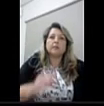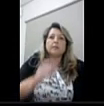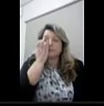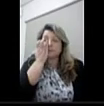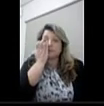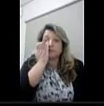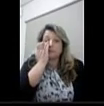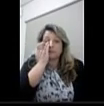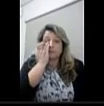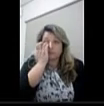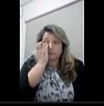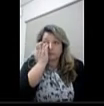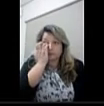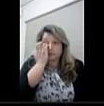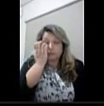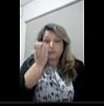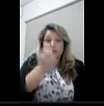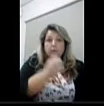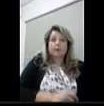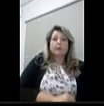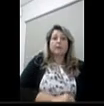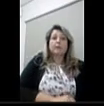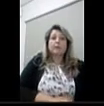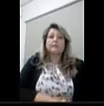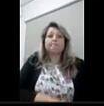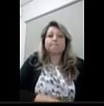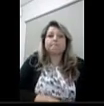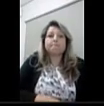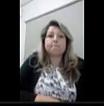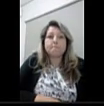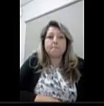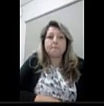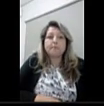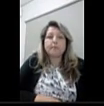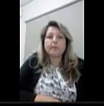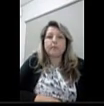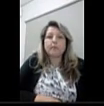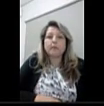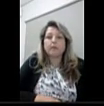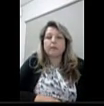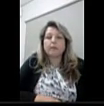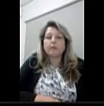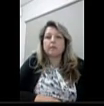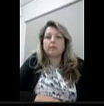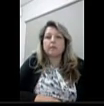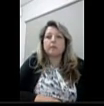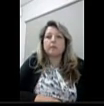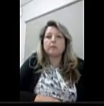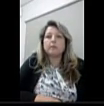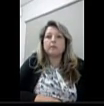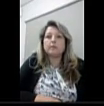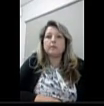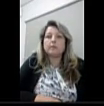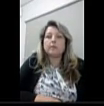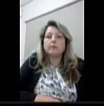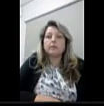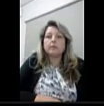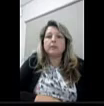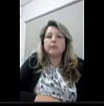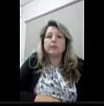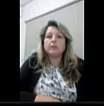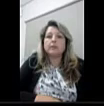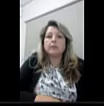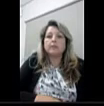segmentar a prova, então, por exemplo, realizar dois dias de prova ou com intervalo de tempo, ou 30 minutos,